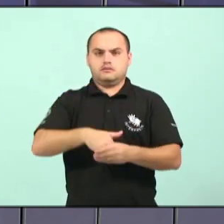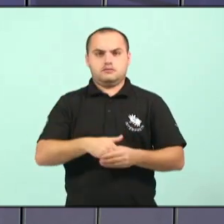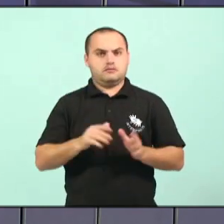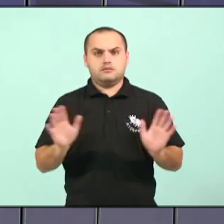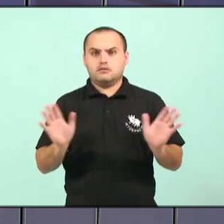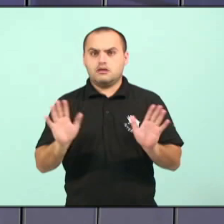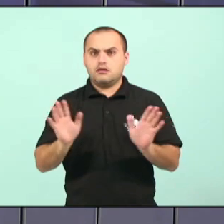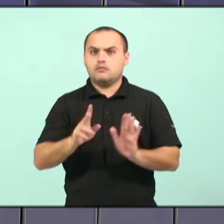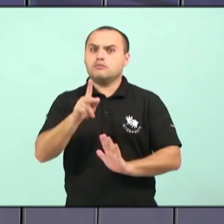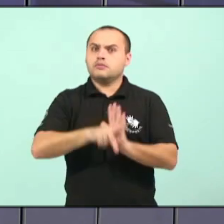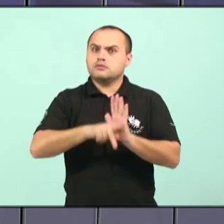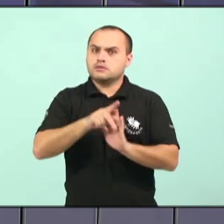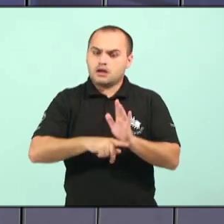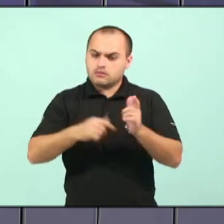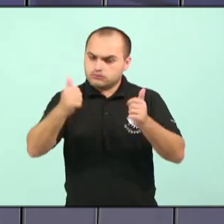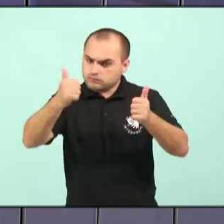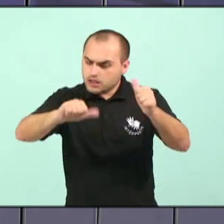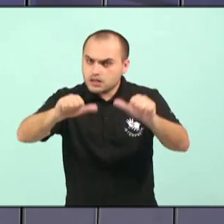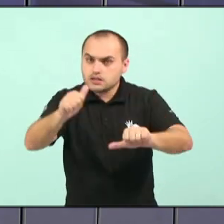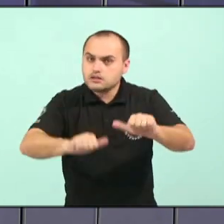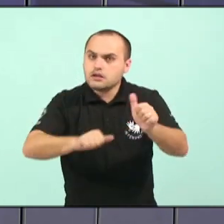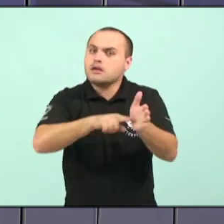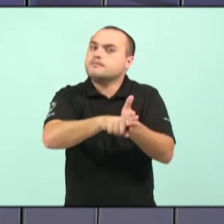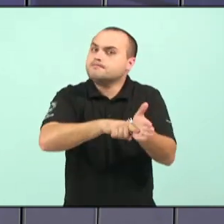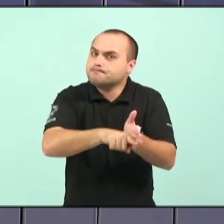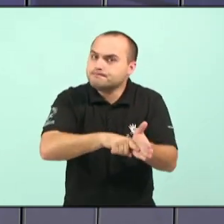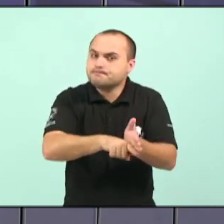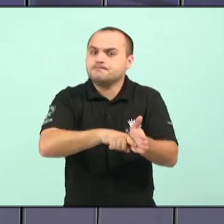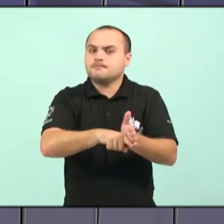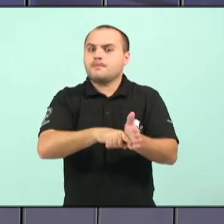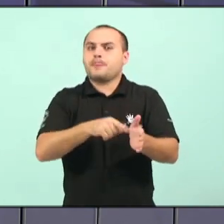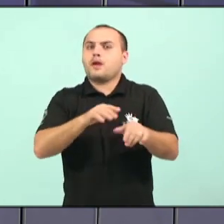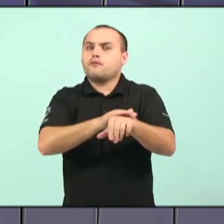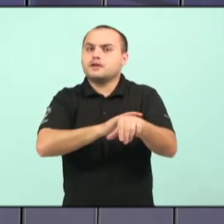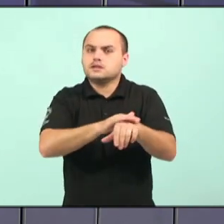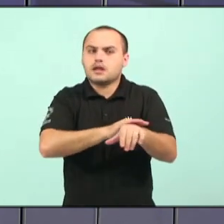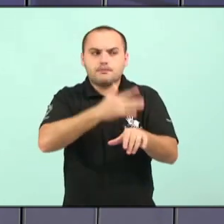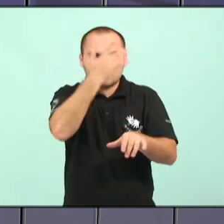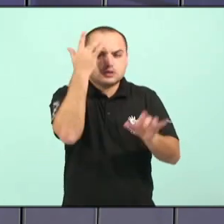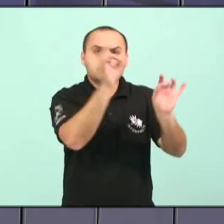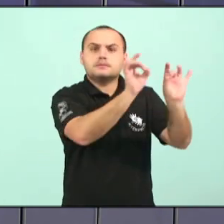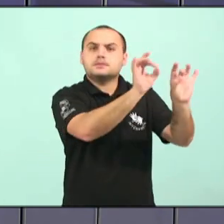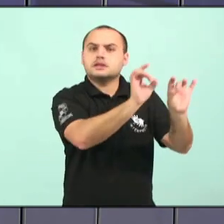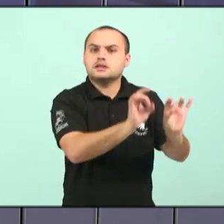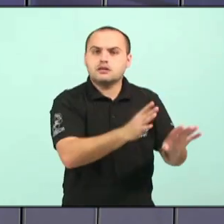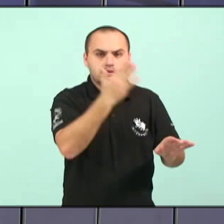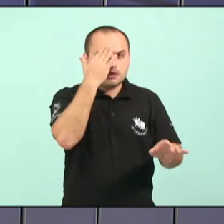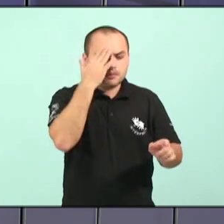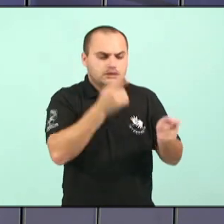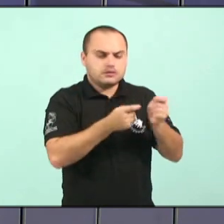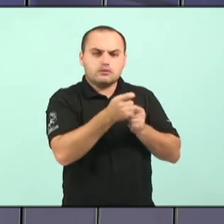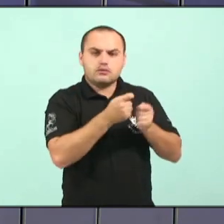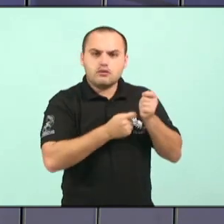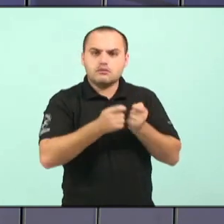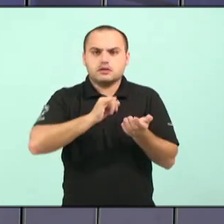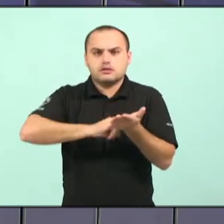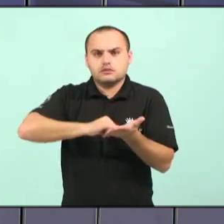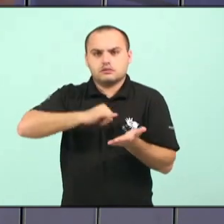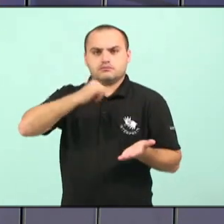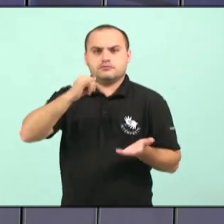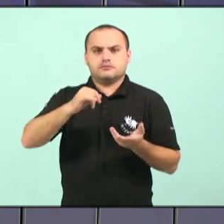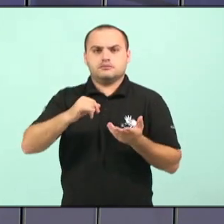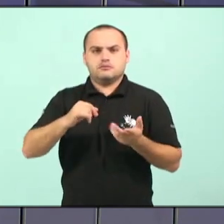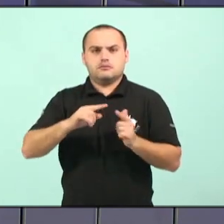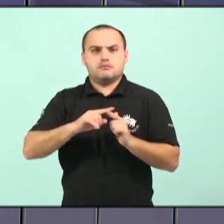bem analisado, bem estudado, para que nós possamos conversar com especialistas, tanto na área econômica como na área tributária, e